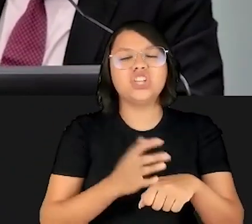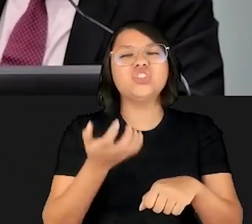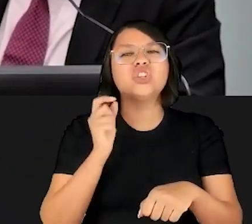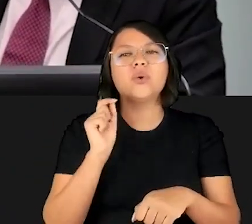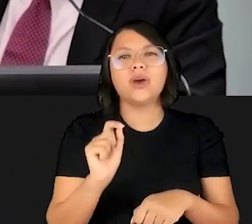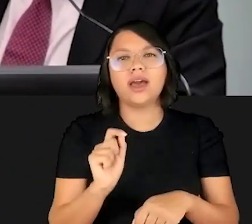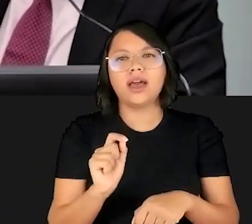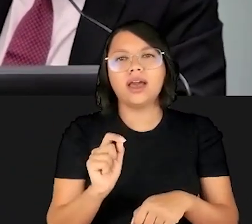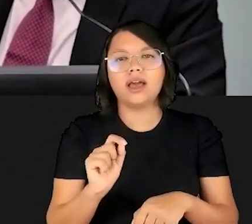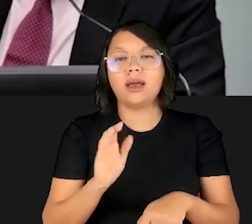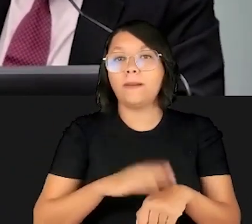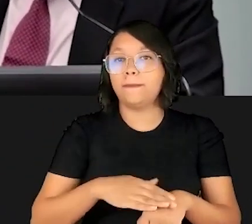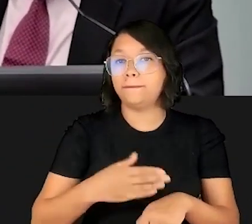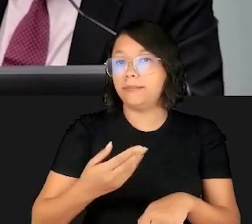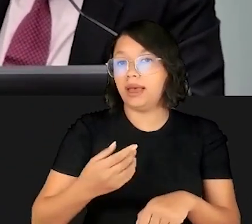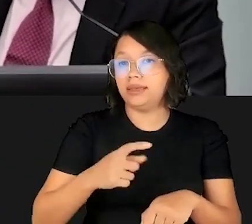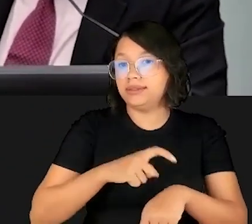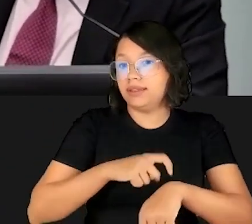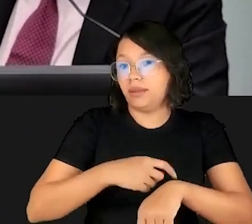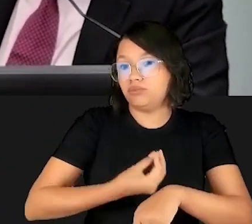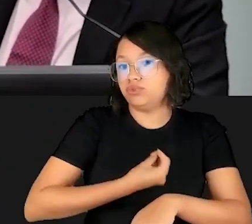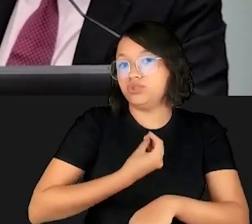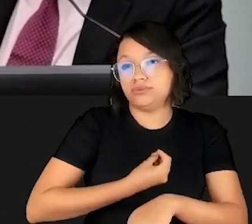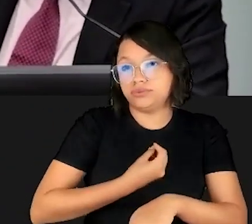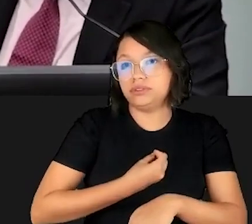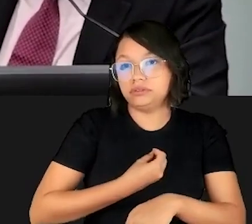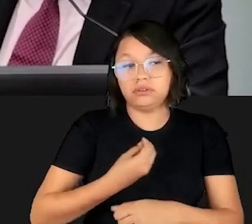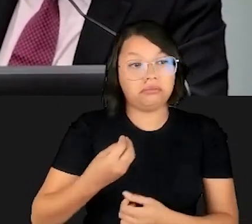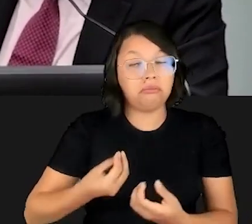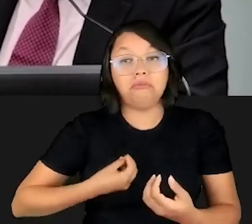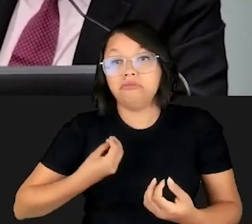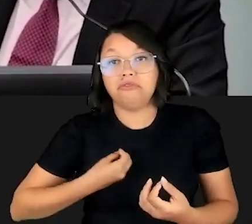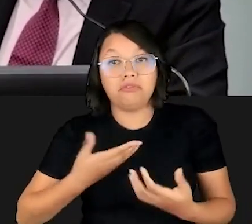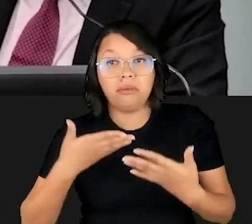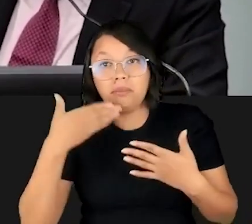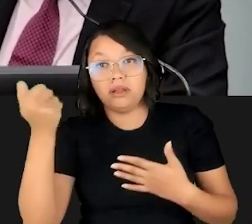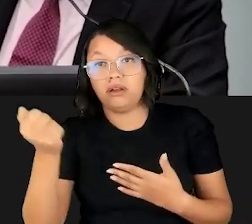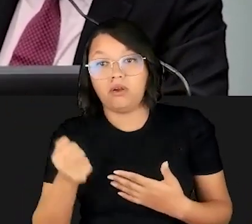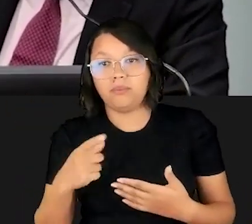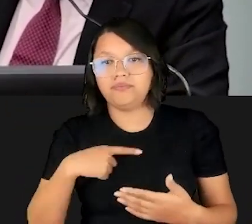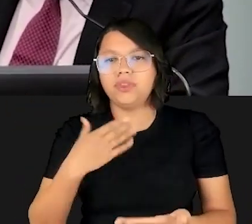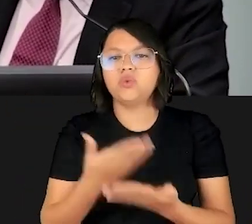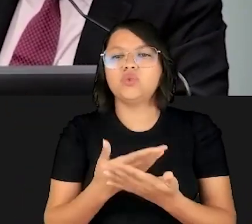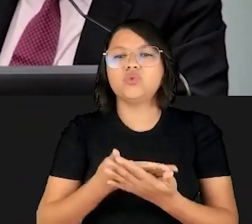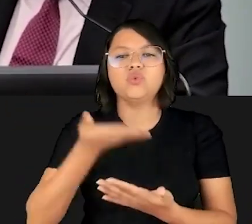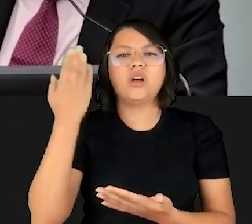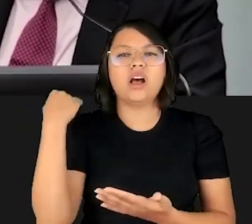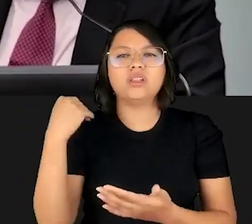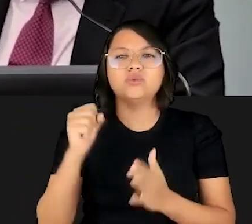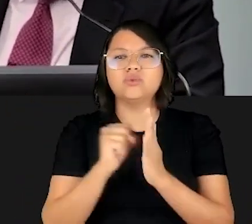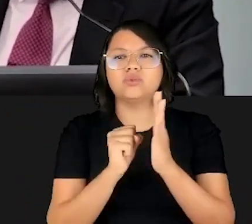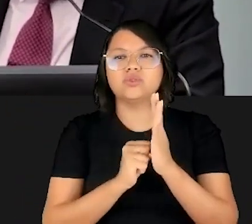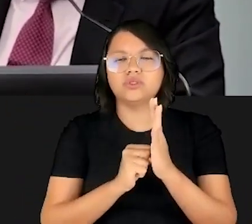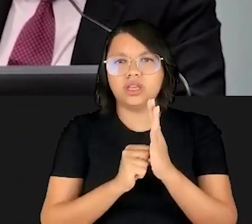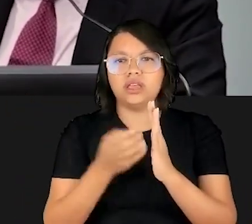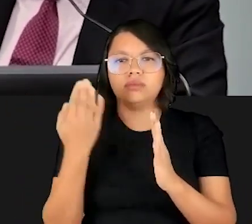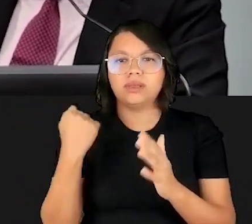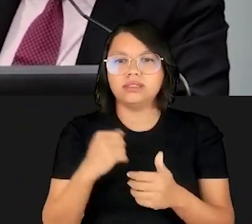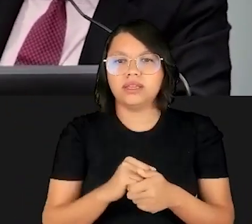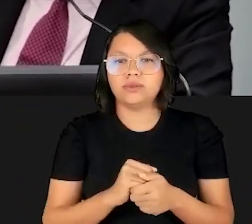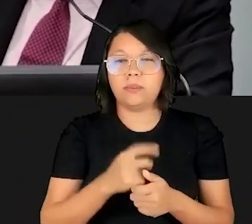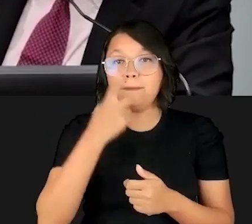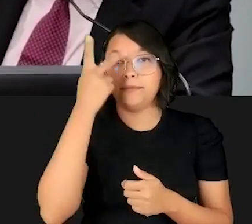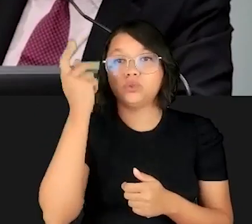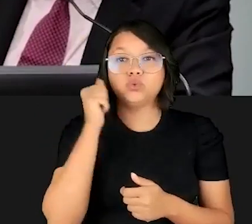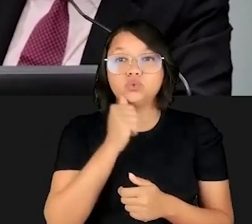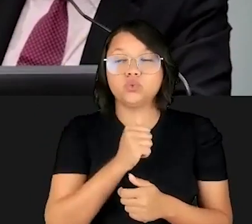melhor. E quando a gente fala com os médicos, há um estudo dos anos 80 do século passado que é citado, é um estudo com mulheres de câncer de mama. A